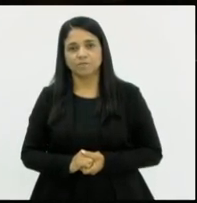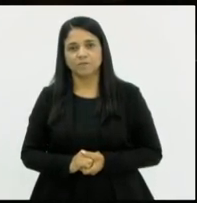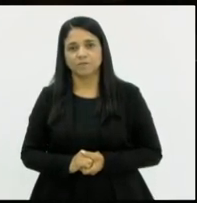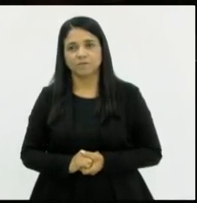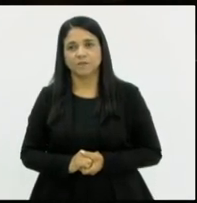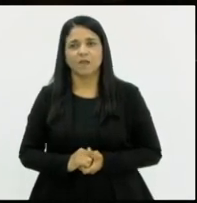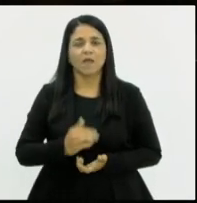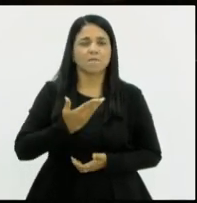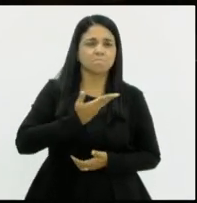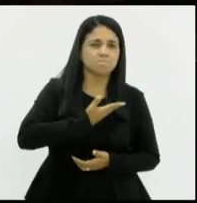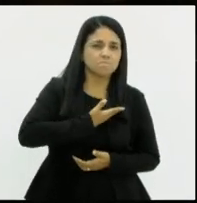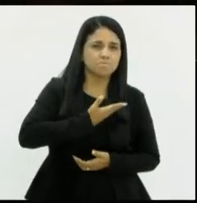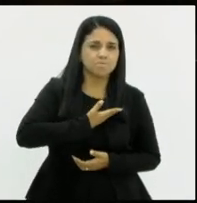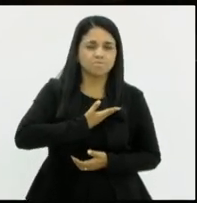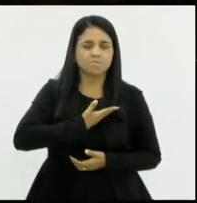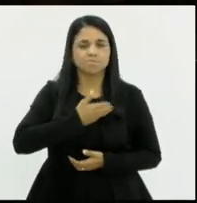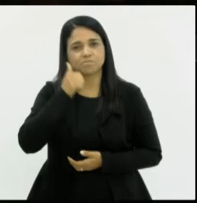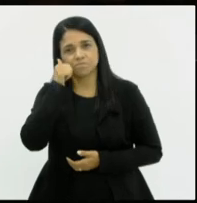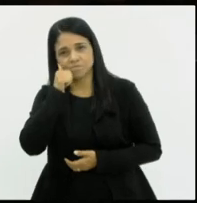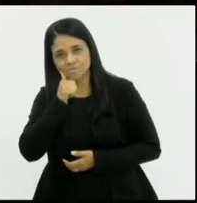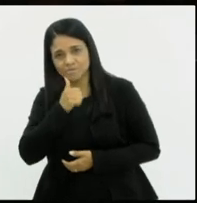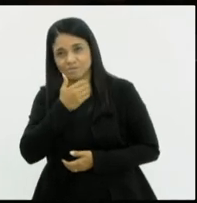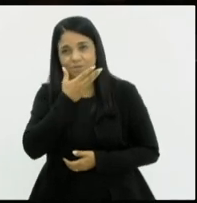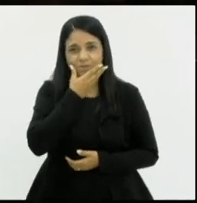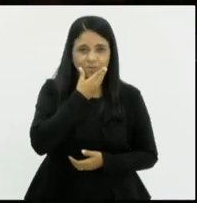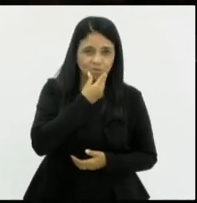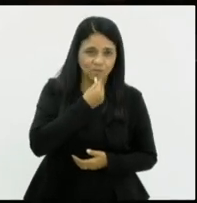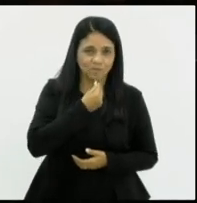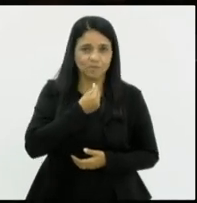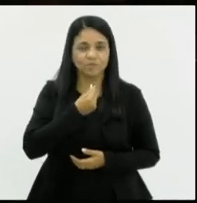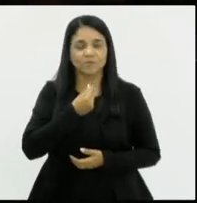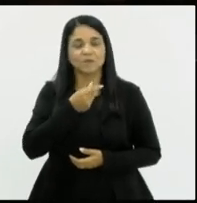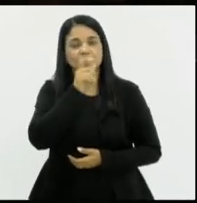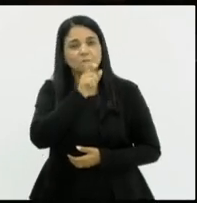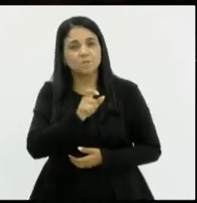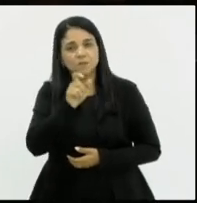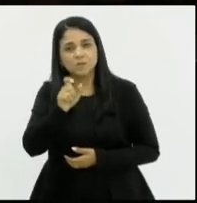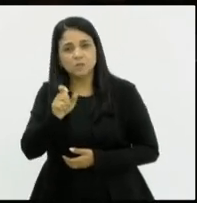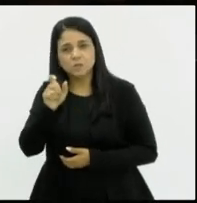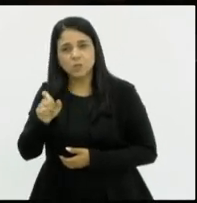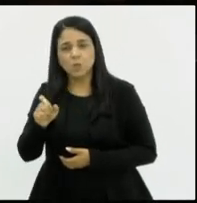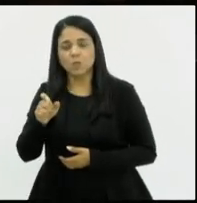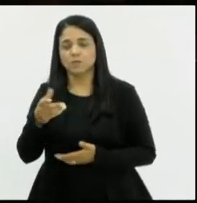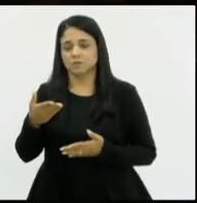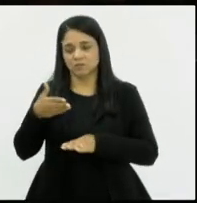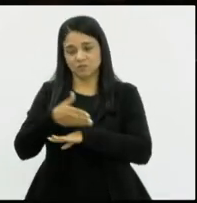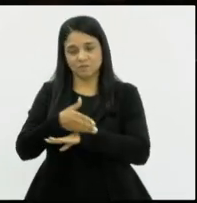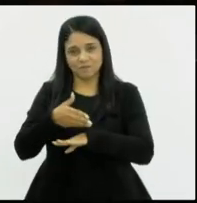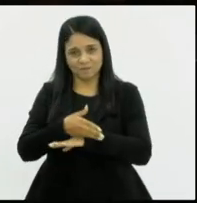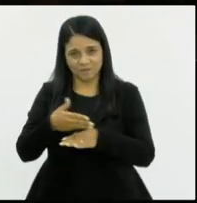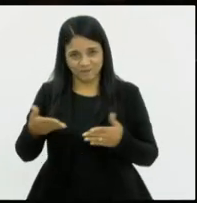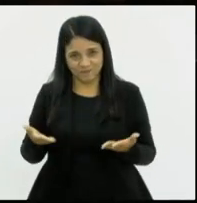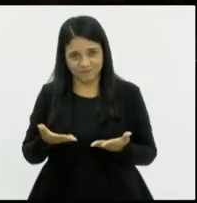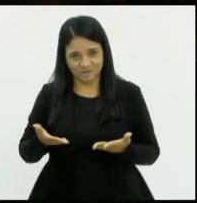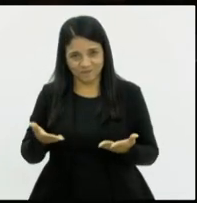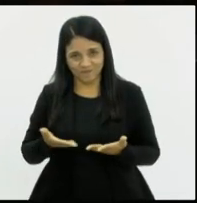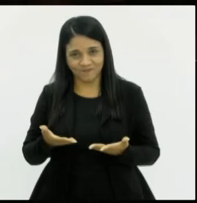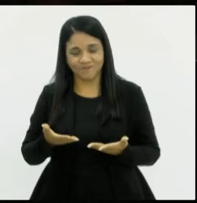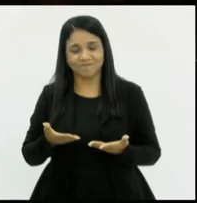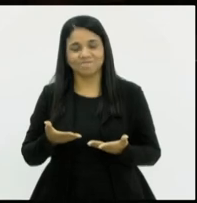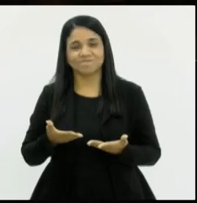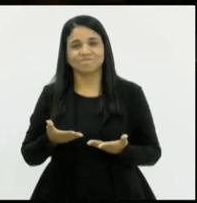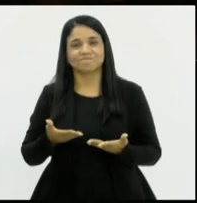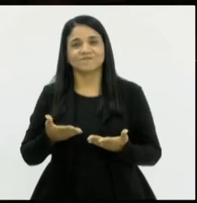Todos os amigos, amigas, as pessoas que vieram me prestigiar neste dia, eu